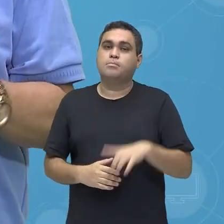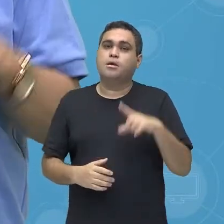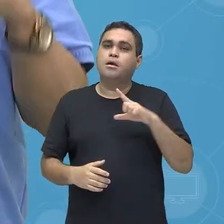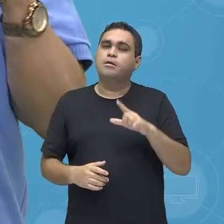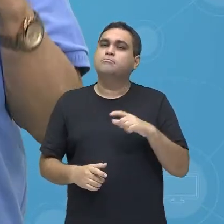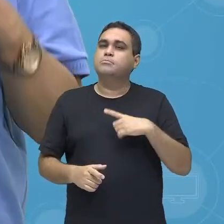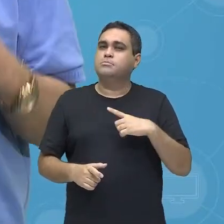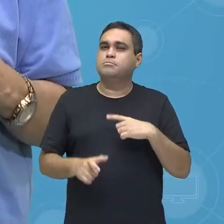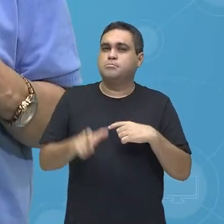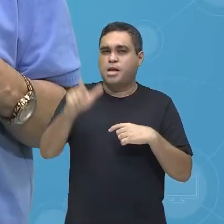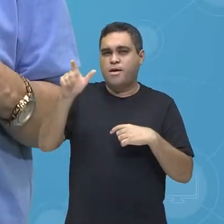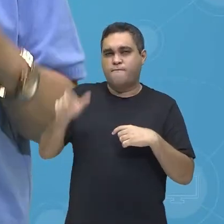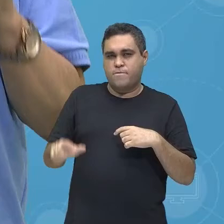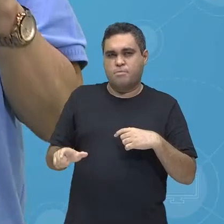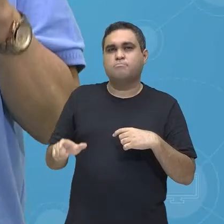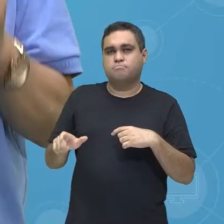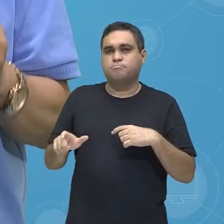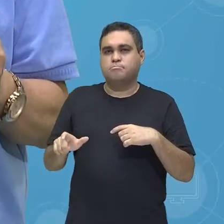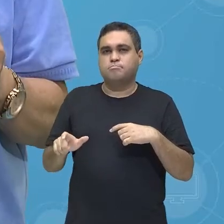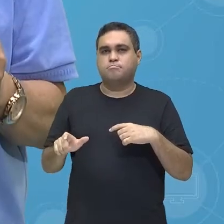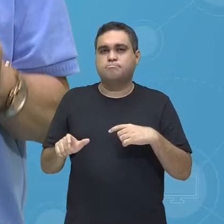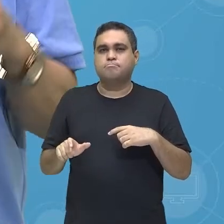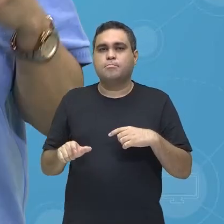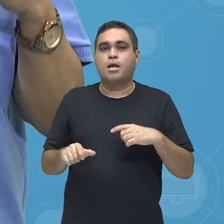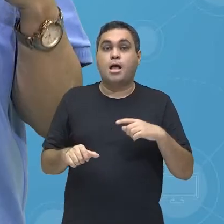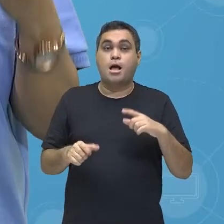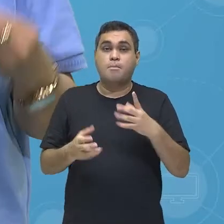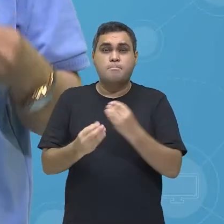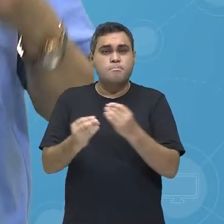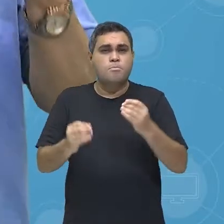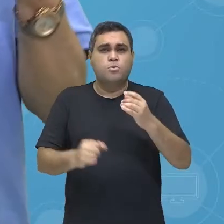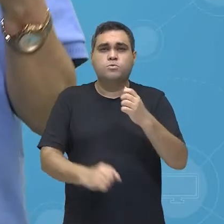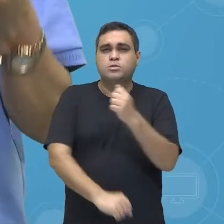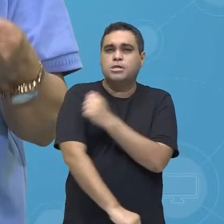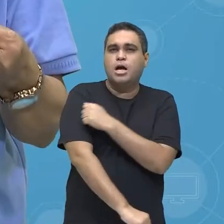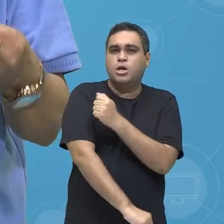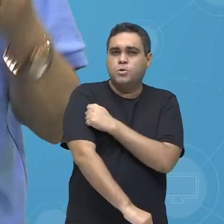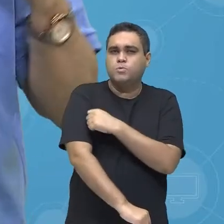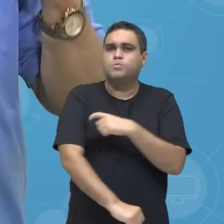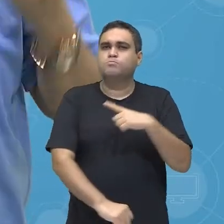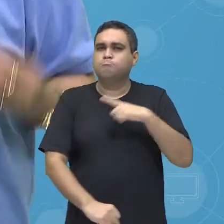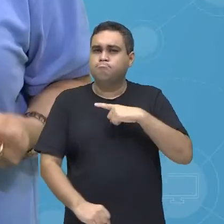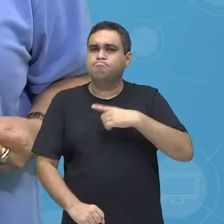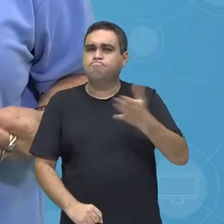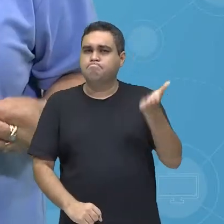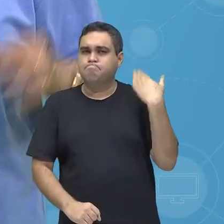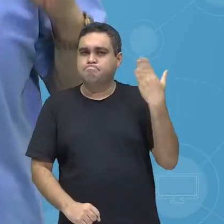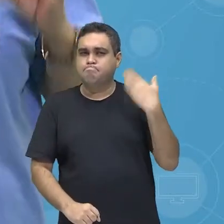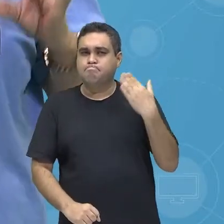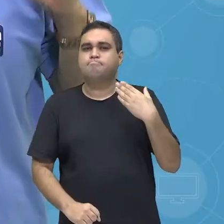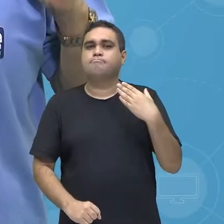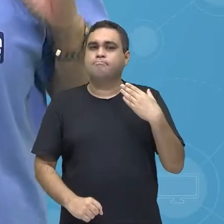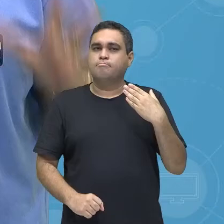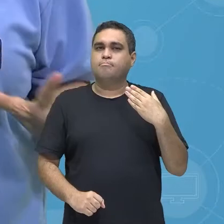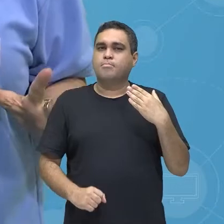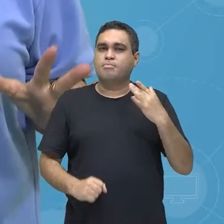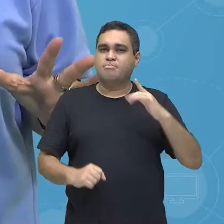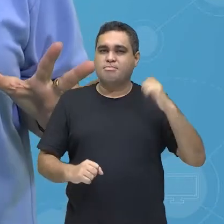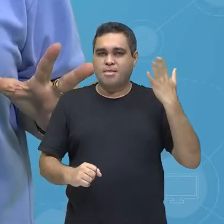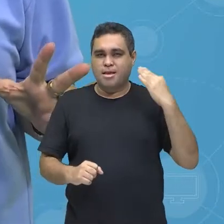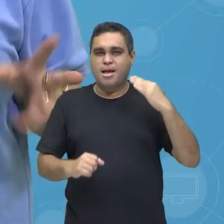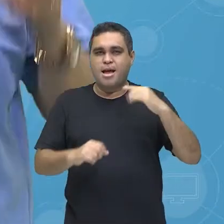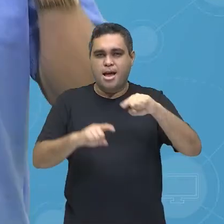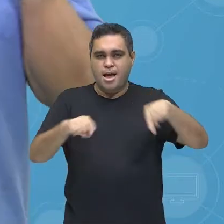muitos alunos naquela aula. O verbo haver aí está no sentido de existir. Todas as vezes, o verbo haver tem